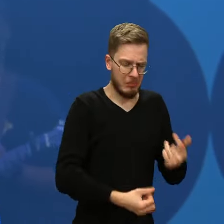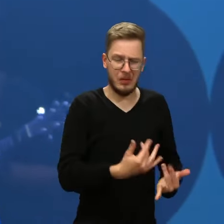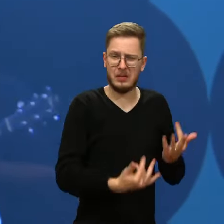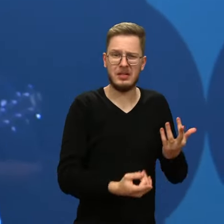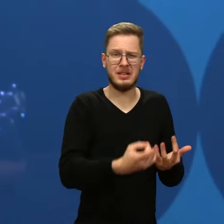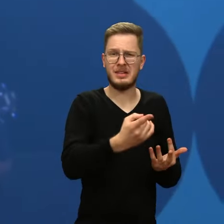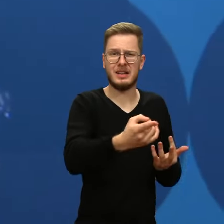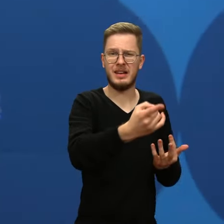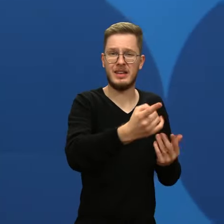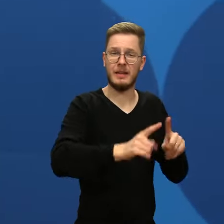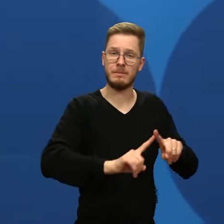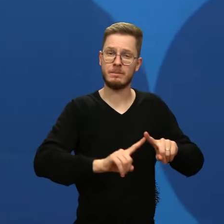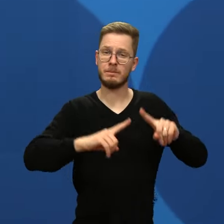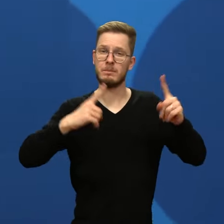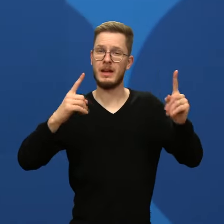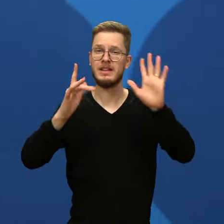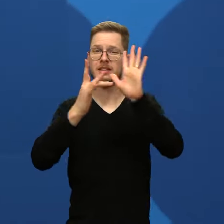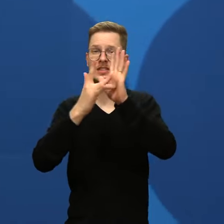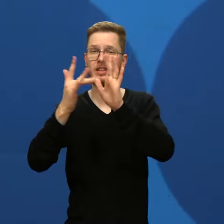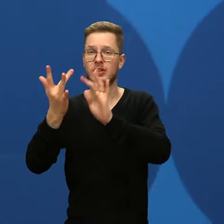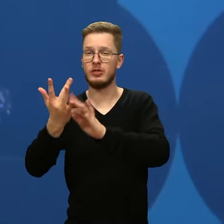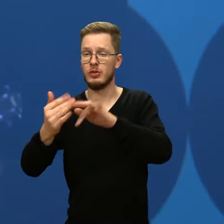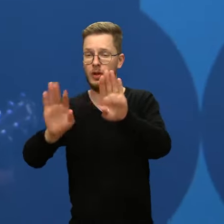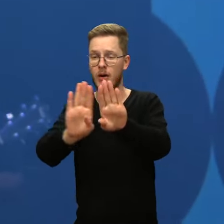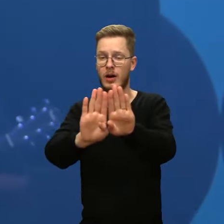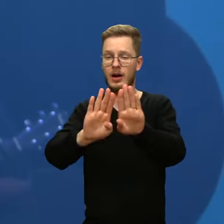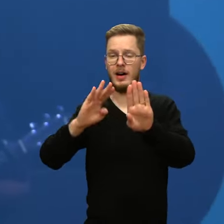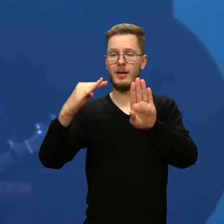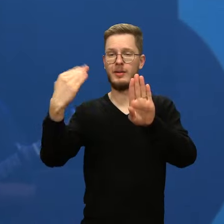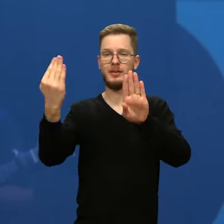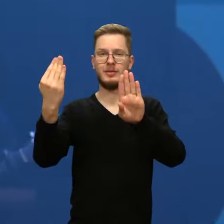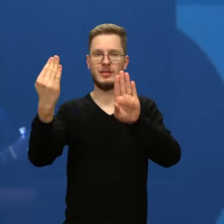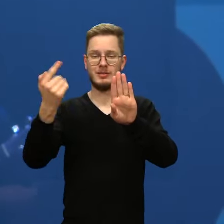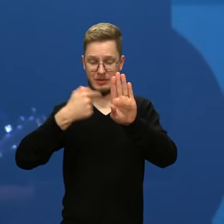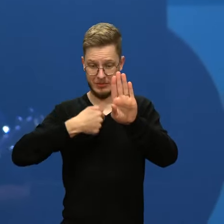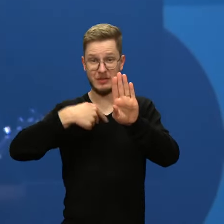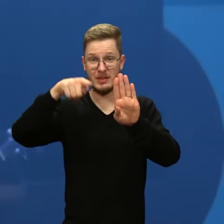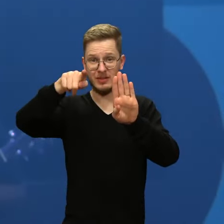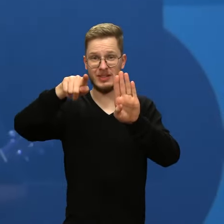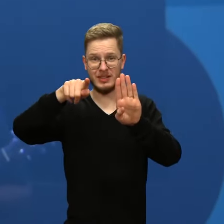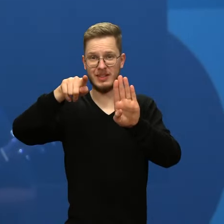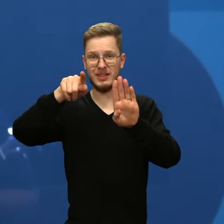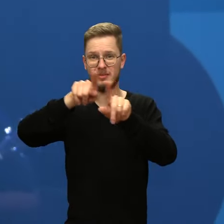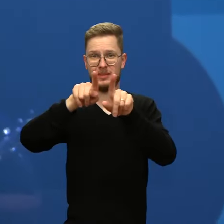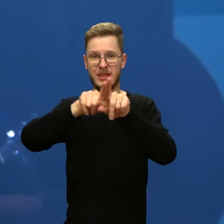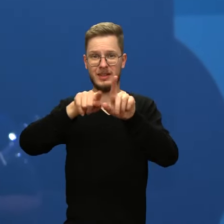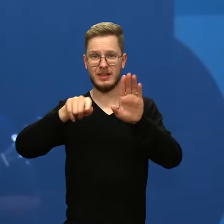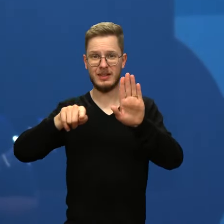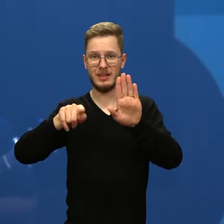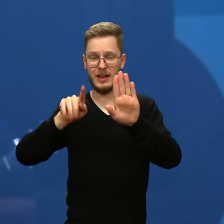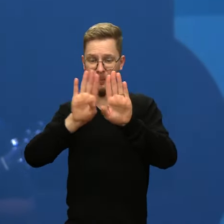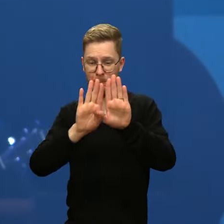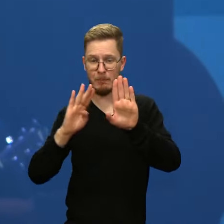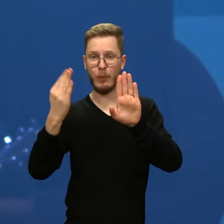Mas Jesus abriu uma porta para mim e para você. Essa é a porta da